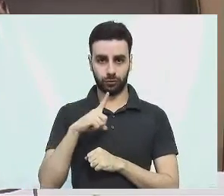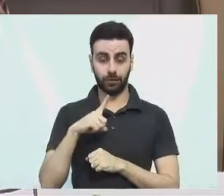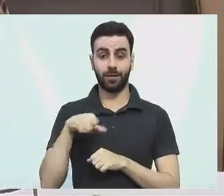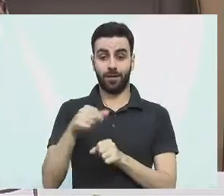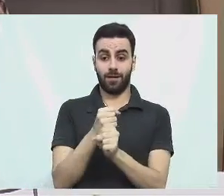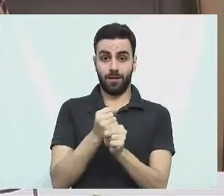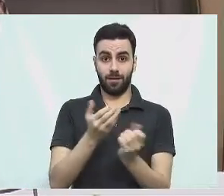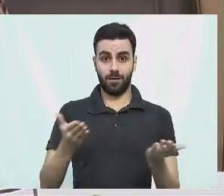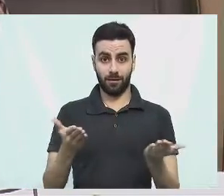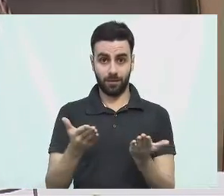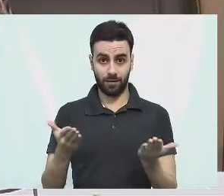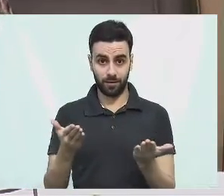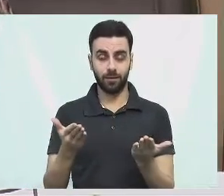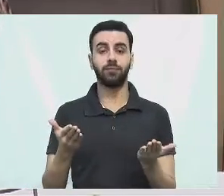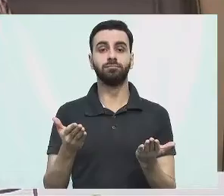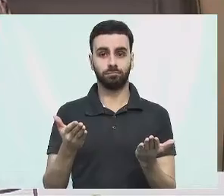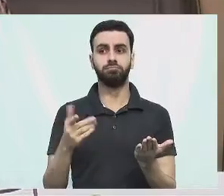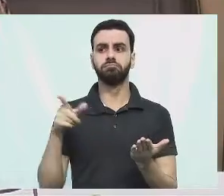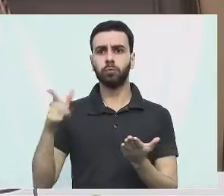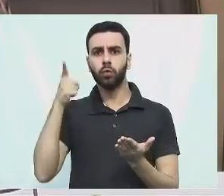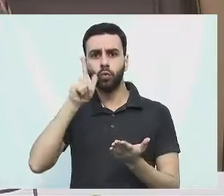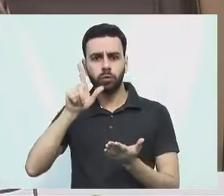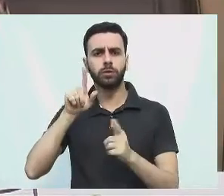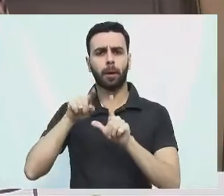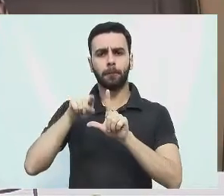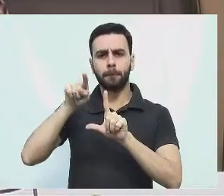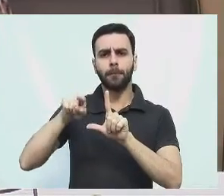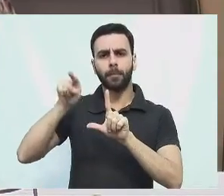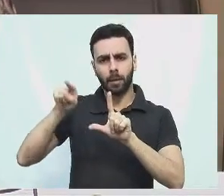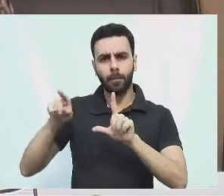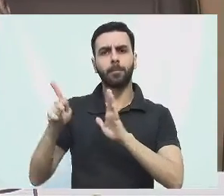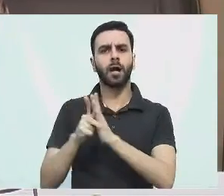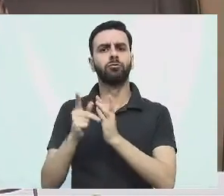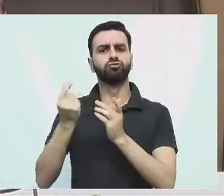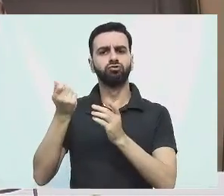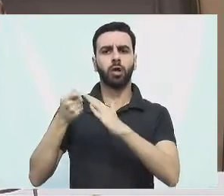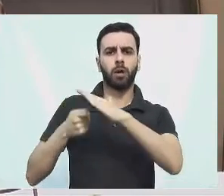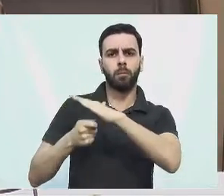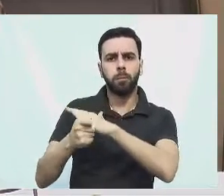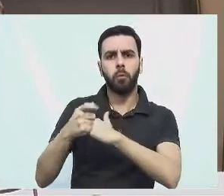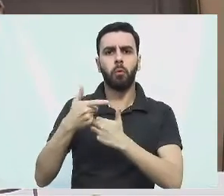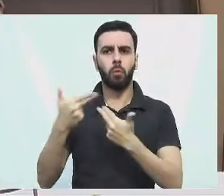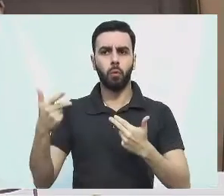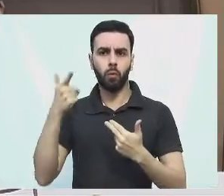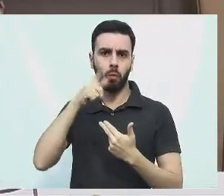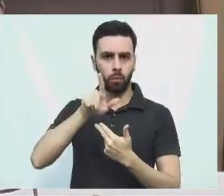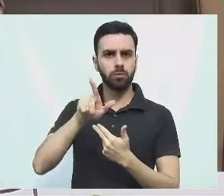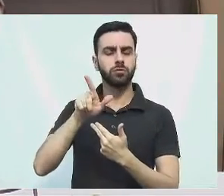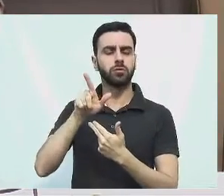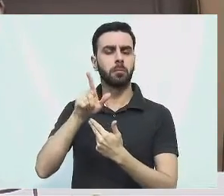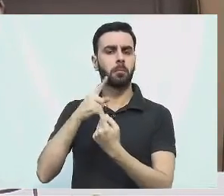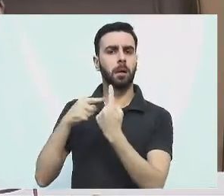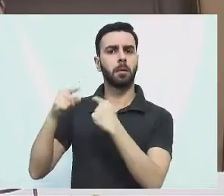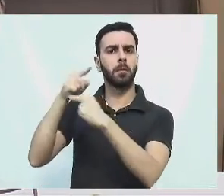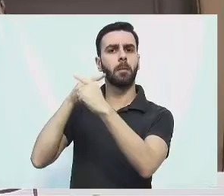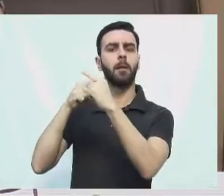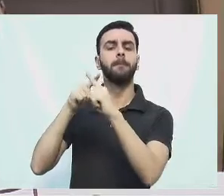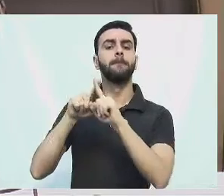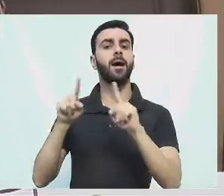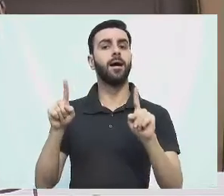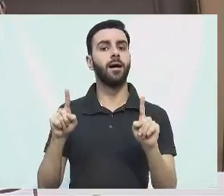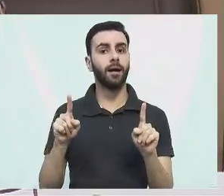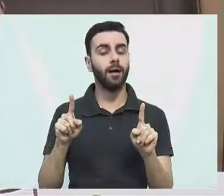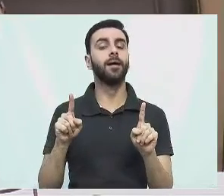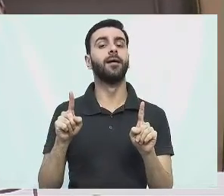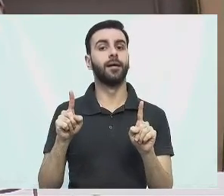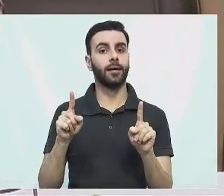ano, souberam aplicar, mesmo em meio à pandemia, está havendo um resultado positivo dos recursos do IPREV, mas